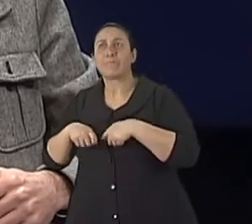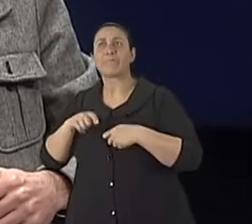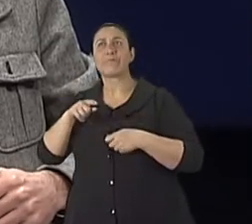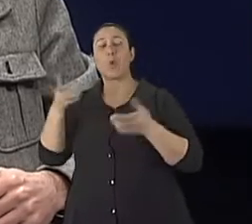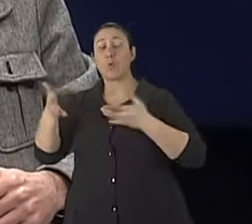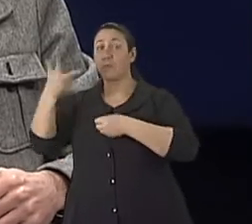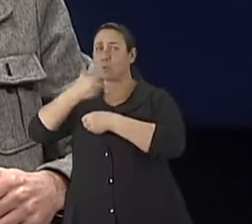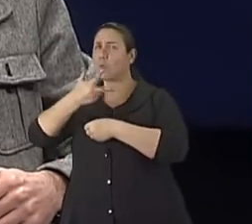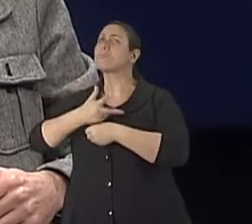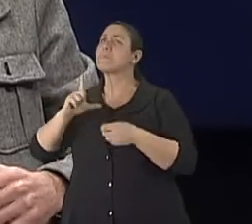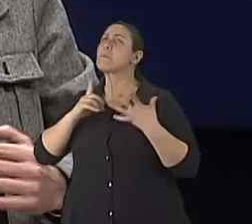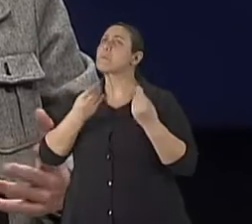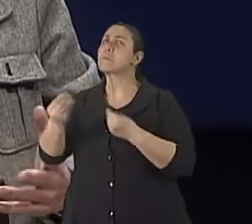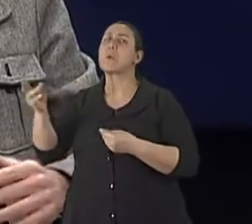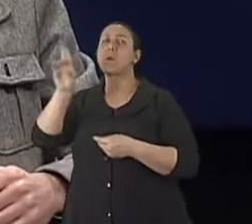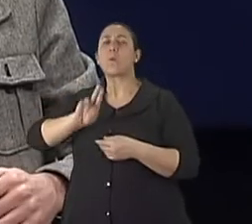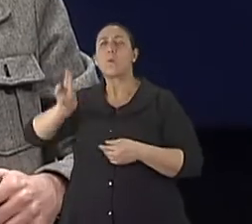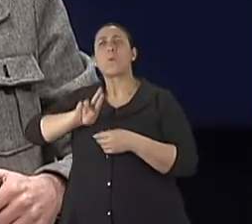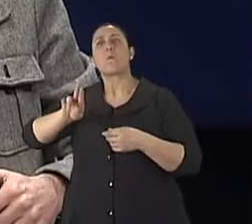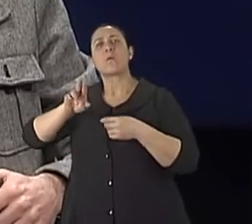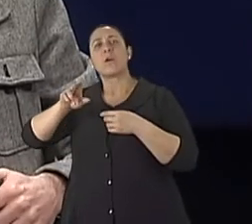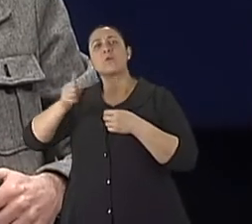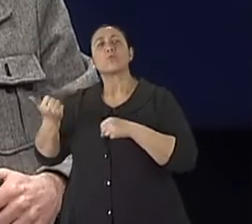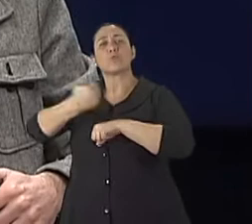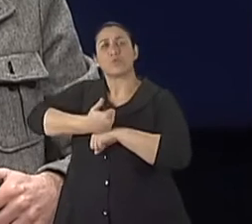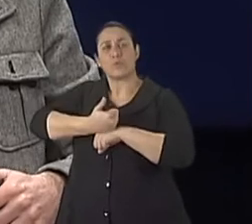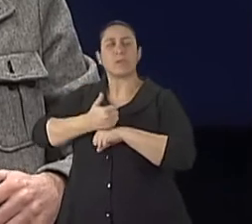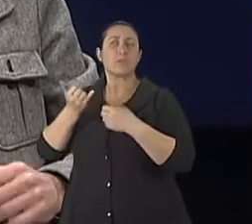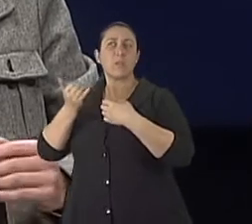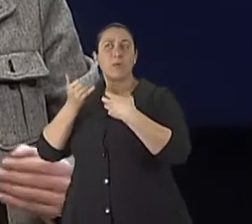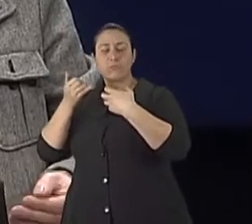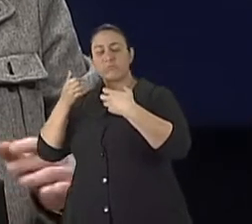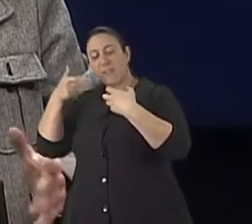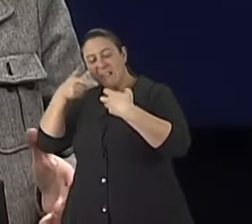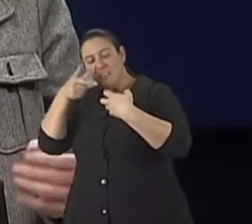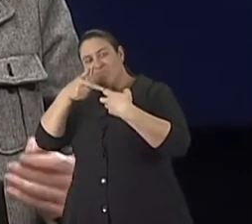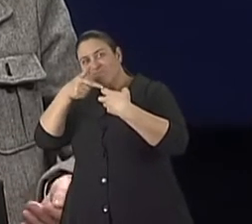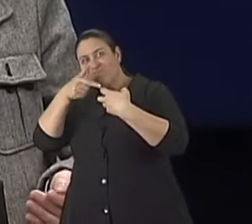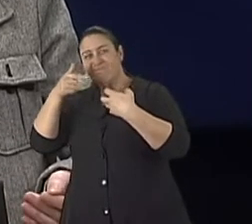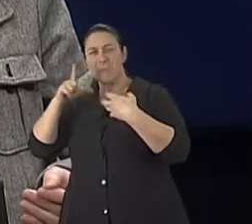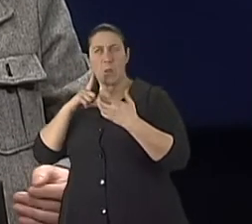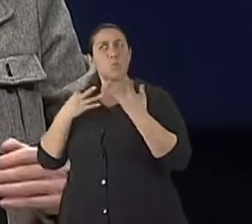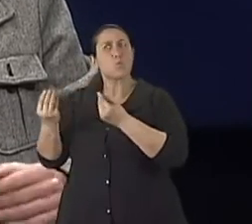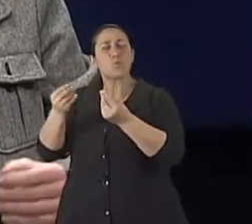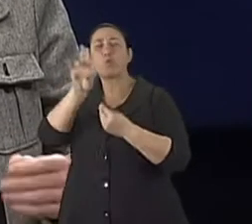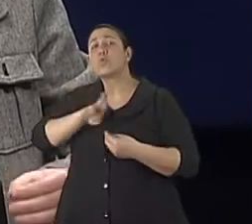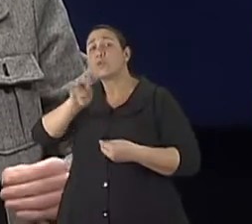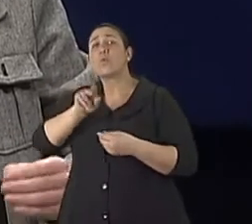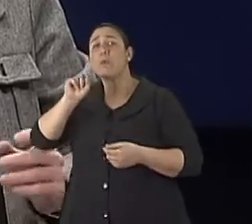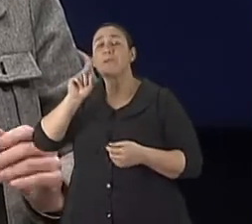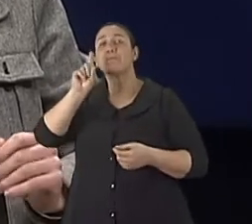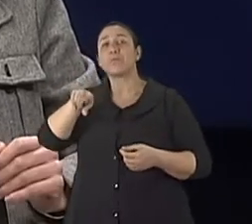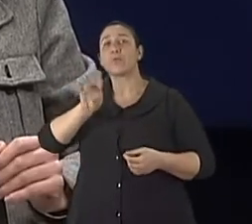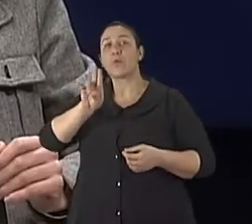tem bastante coisa próximo por ozzy com tratamentos minimamente invasivos hoje é bastante difundido no nosso meio venha o que a